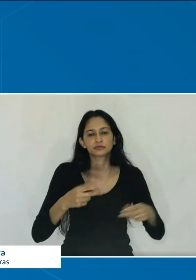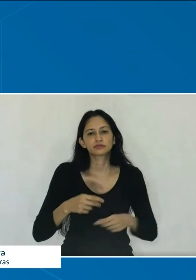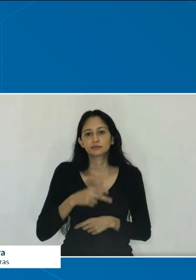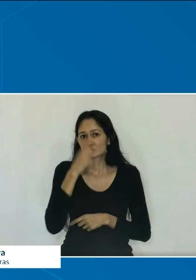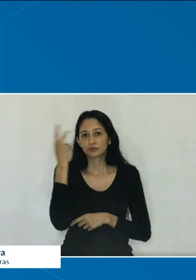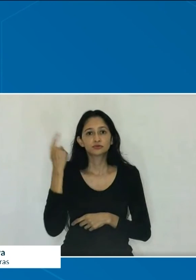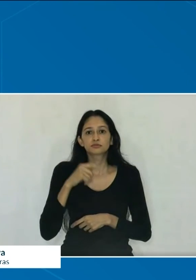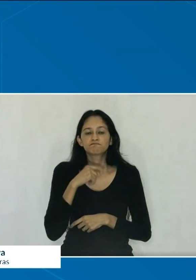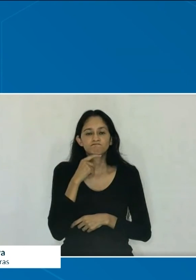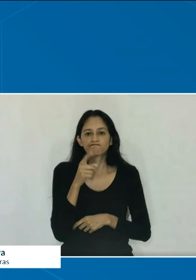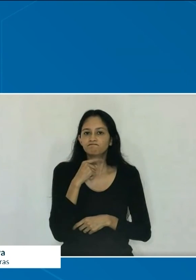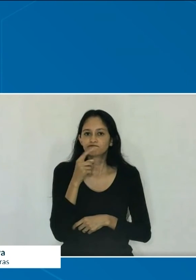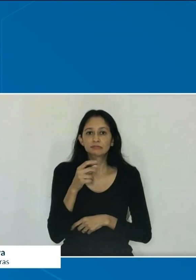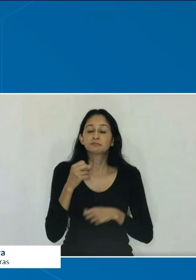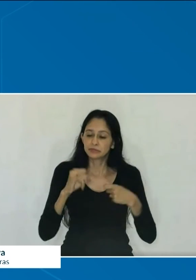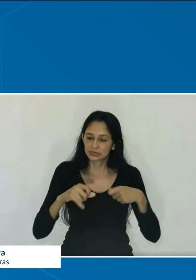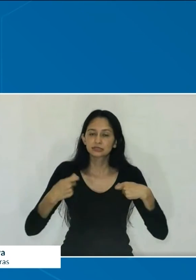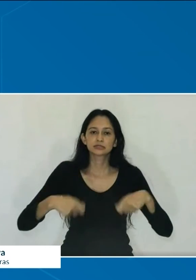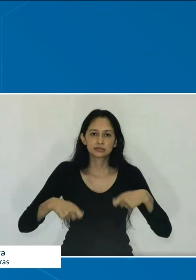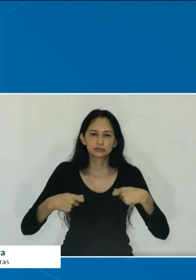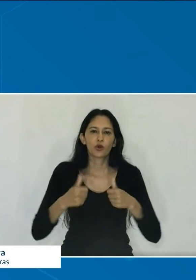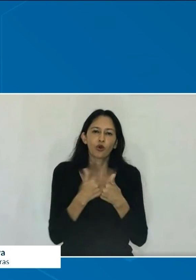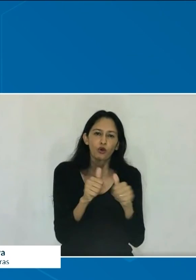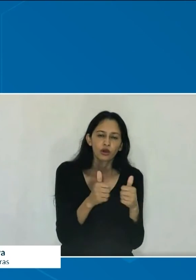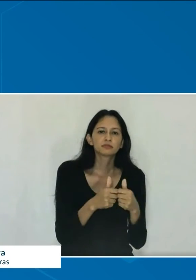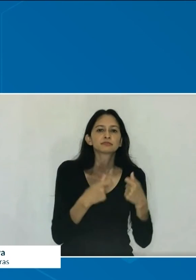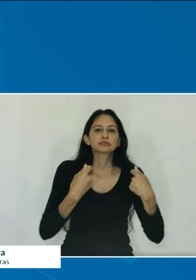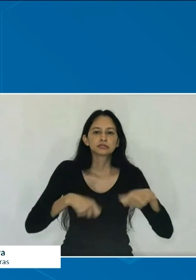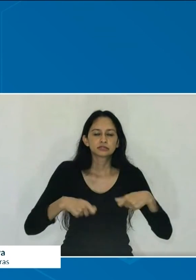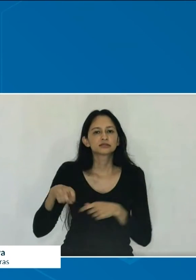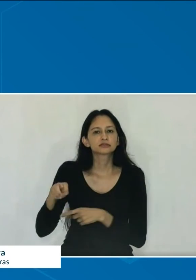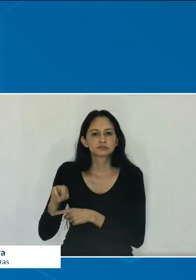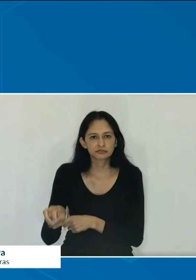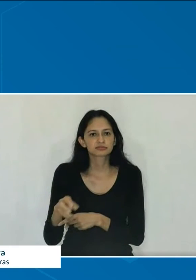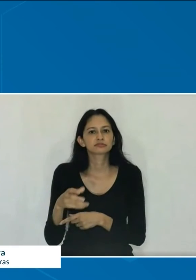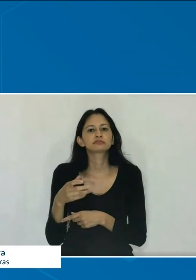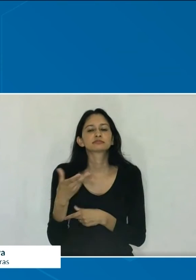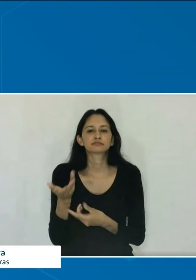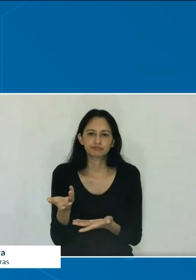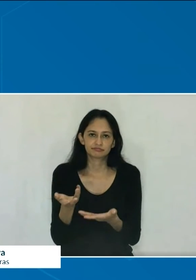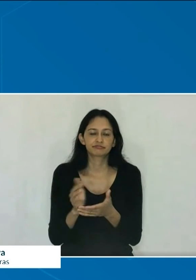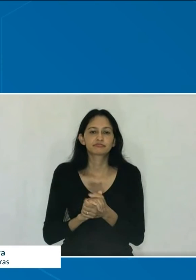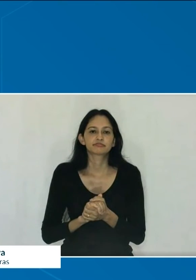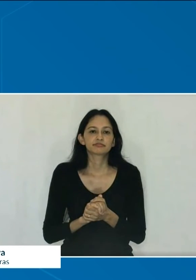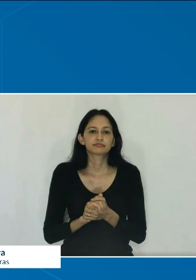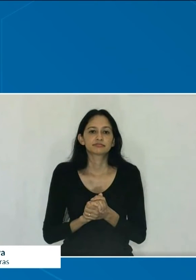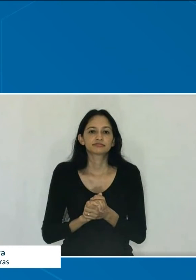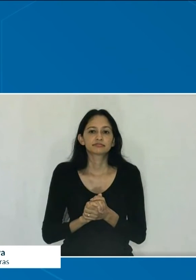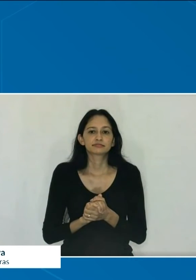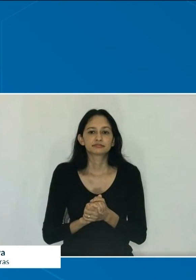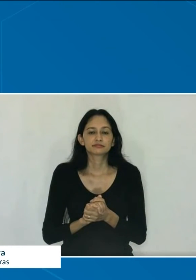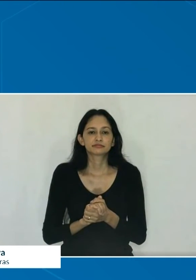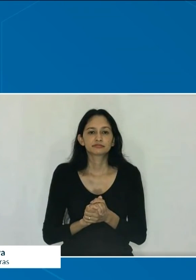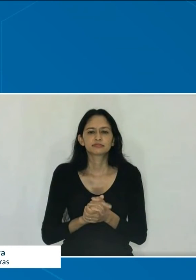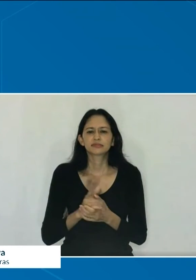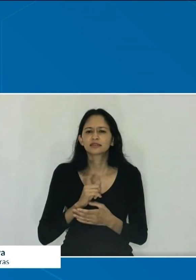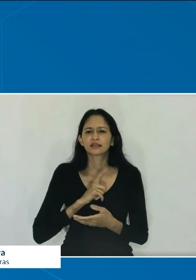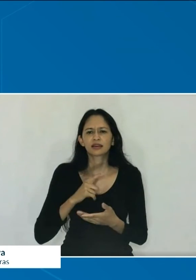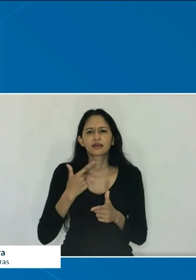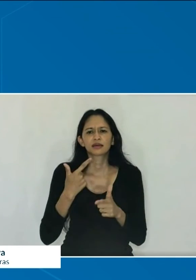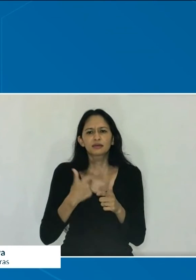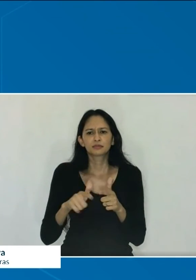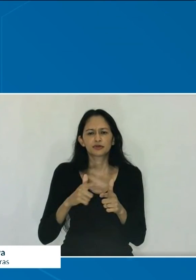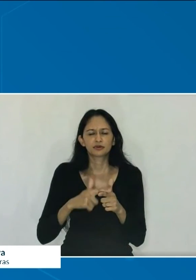autossuficientes. Então, a gente teve a especialização do trabalho e que gerou a necessidade desse transporte. Então, são problemas e